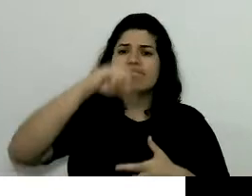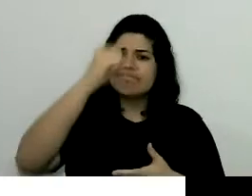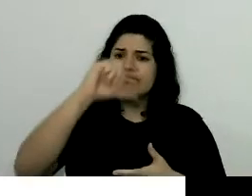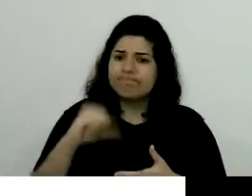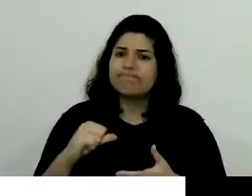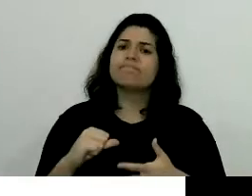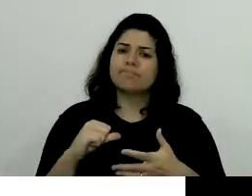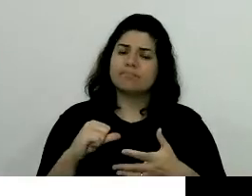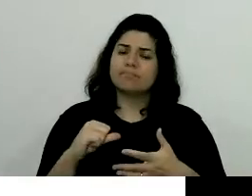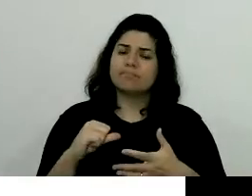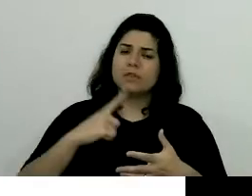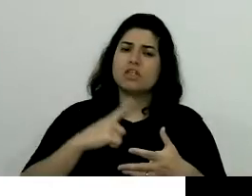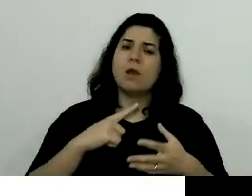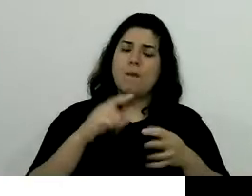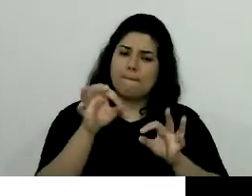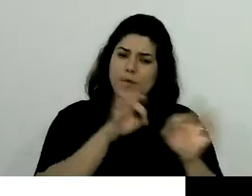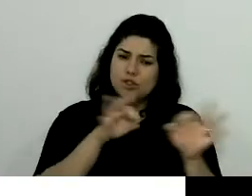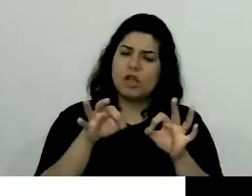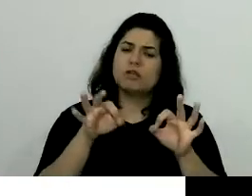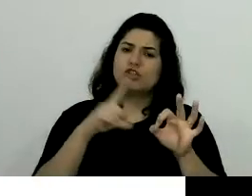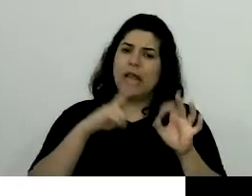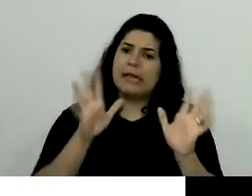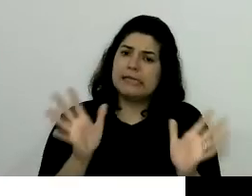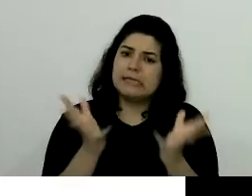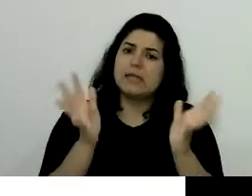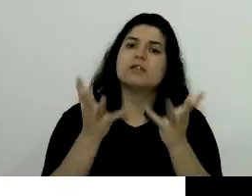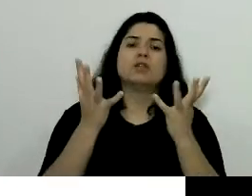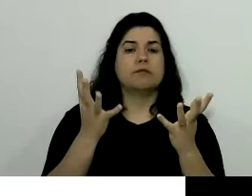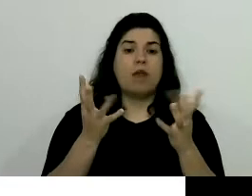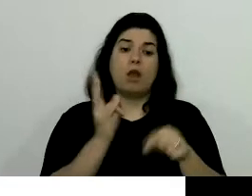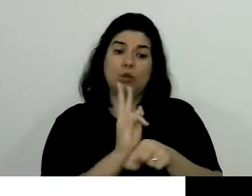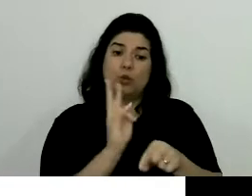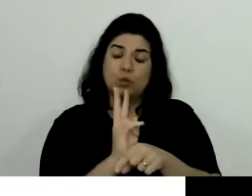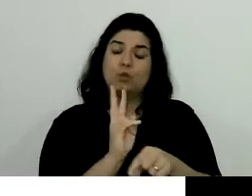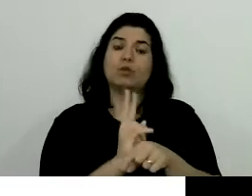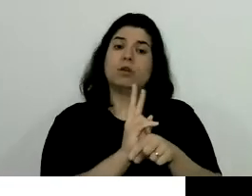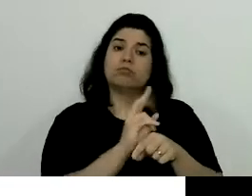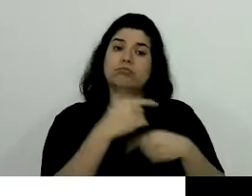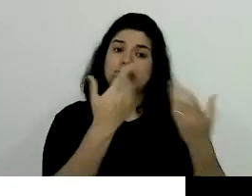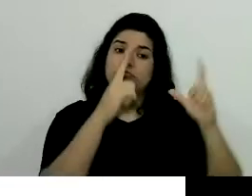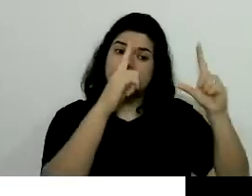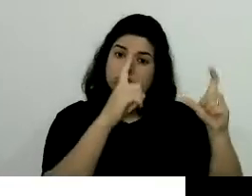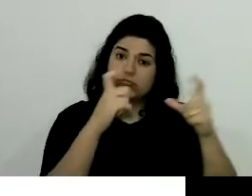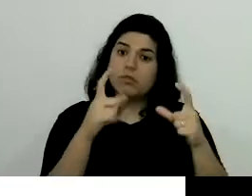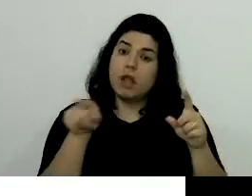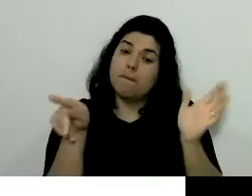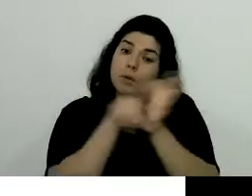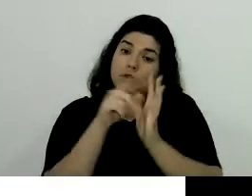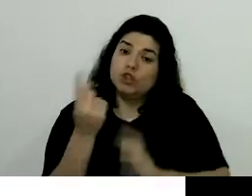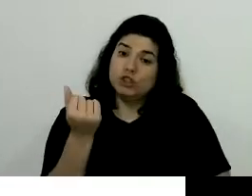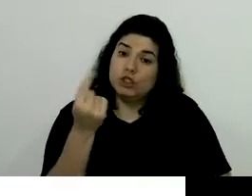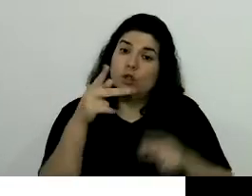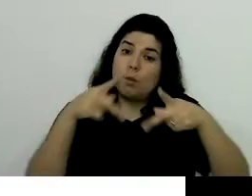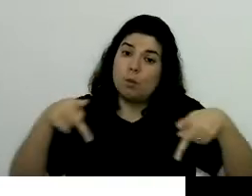edital público de incentivo ao patrimônio, à preservação do patrimônio, portanto, envolvendo dinheiro público, né, de